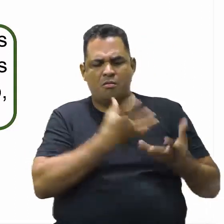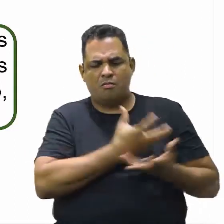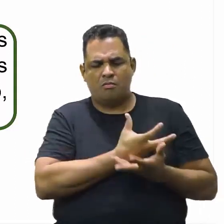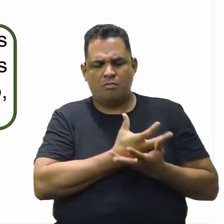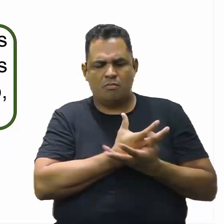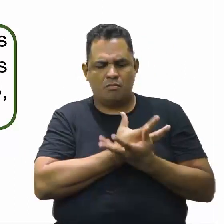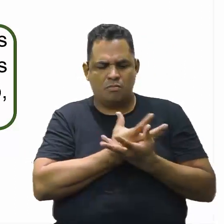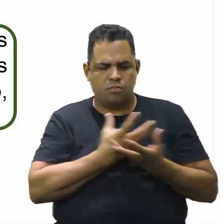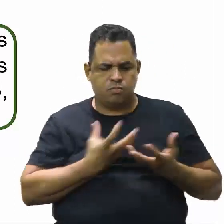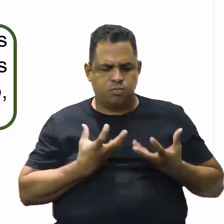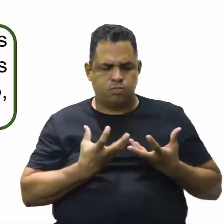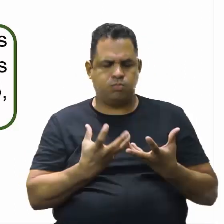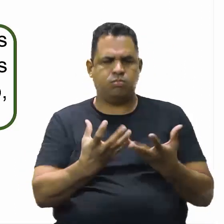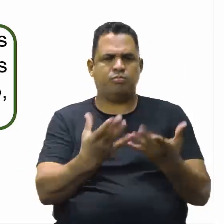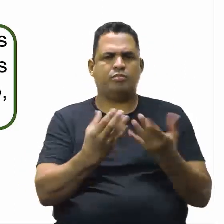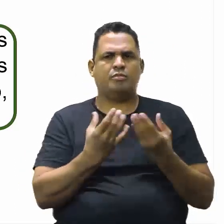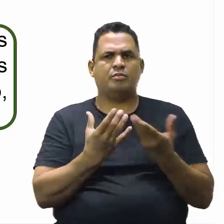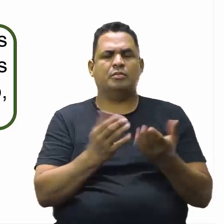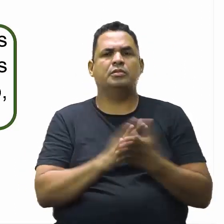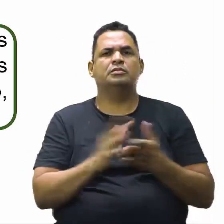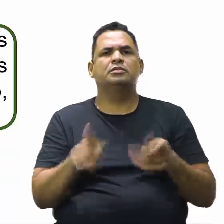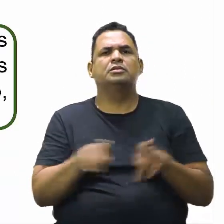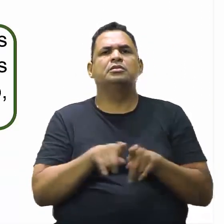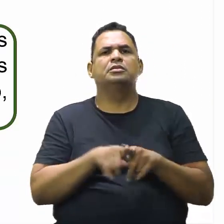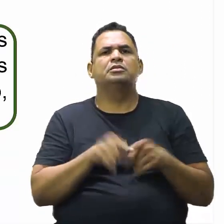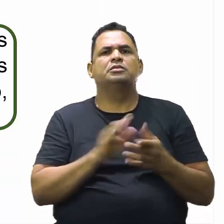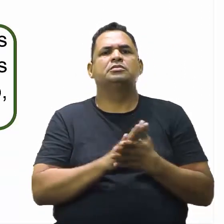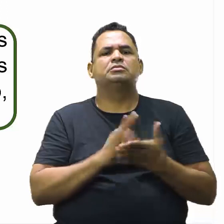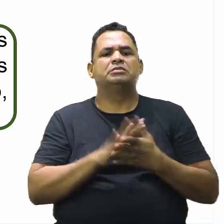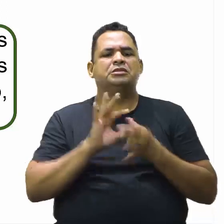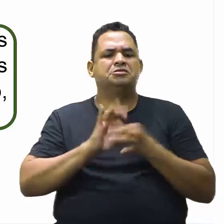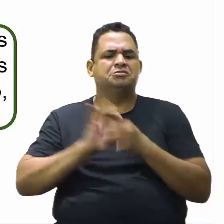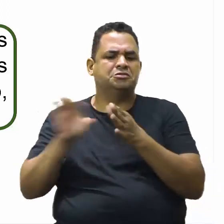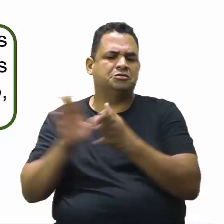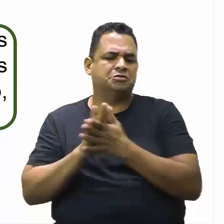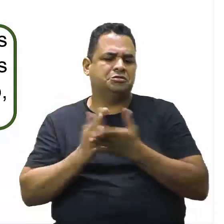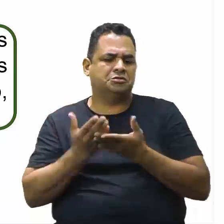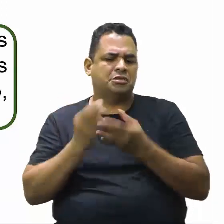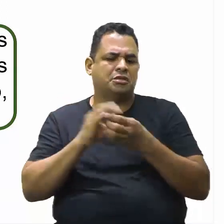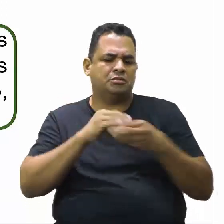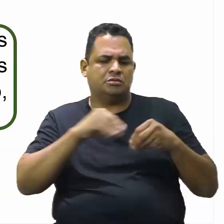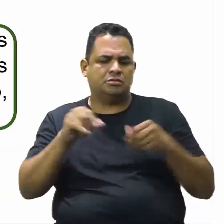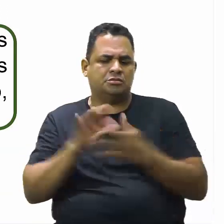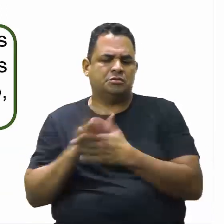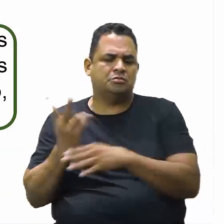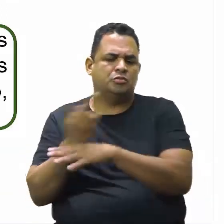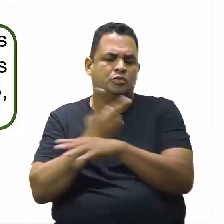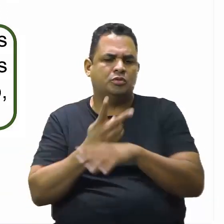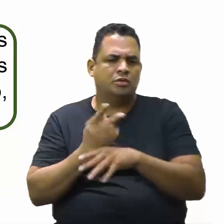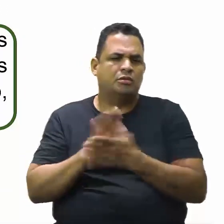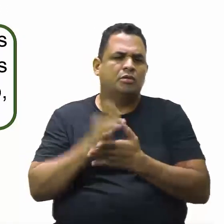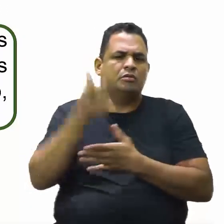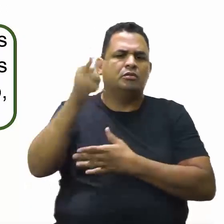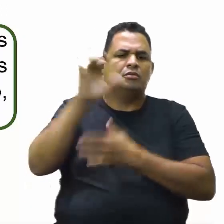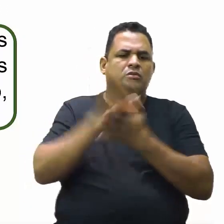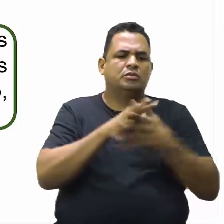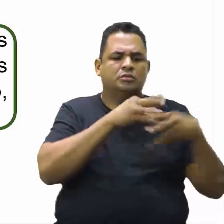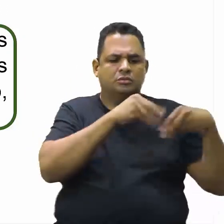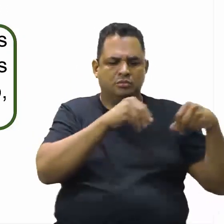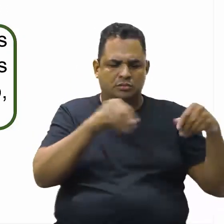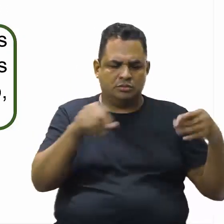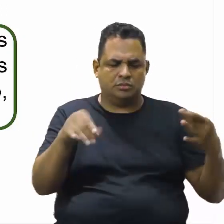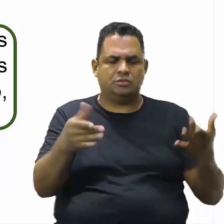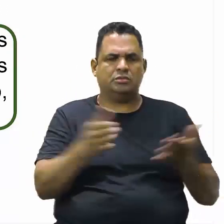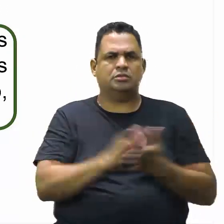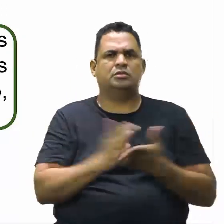dessa técnica mais simples, mas muitas das vezes ela acabava abandonando aquela terra e buscava novas terras. E essa busca de